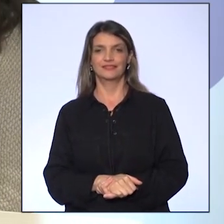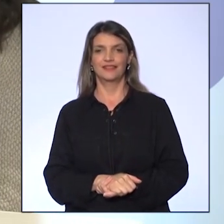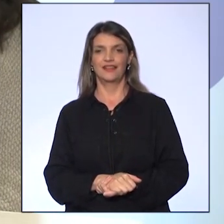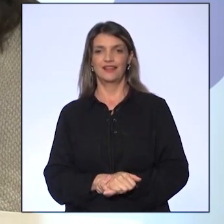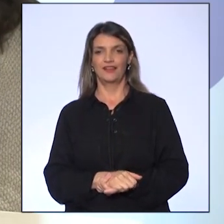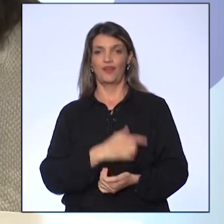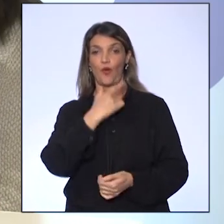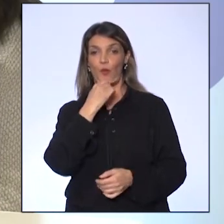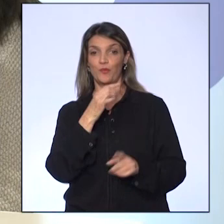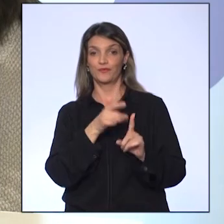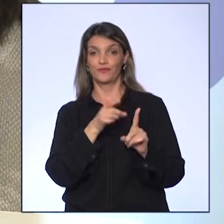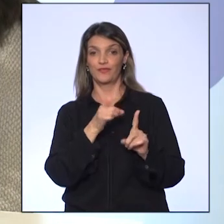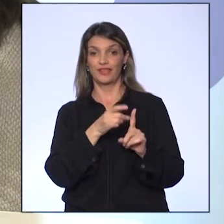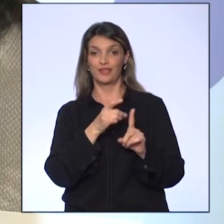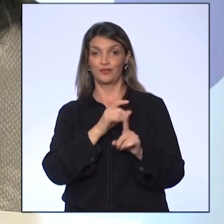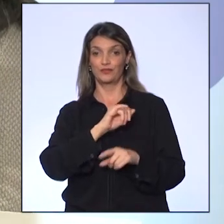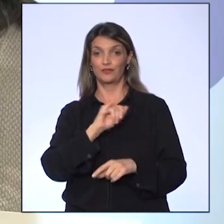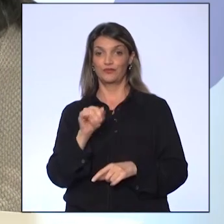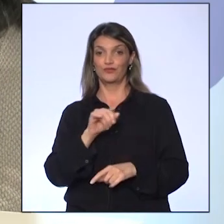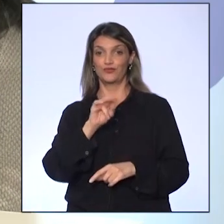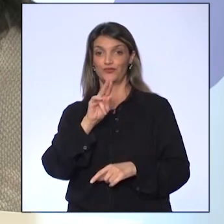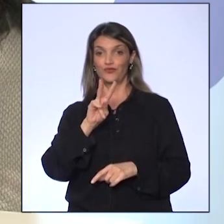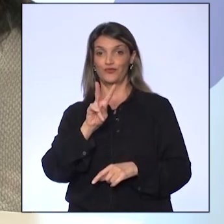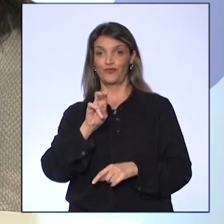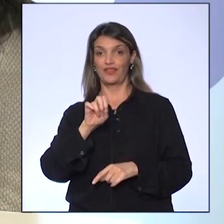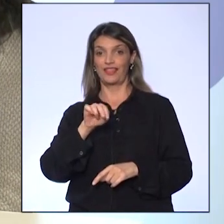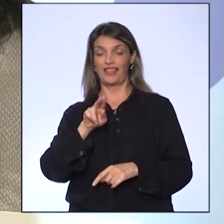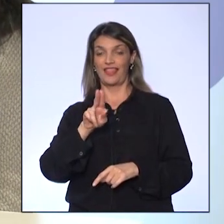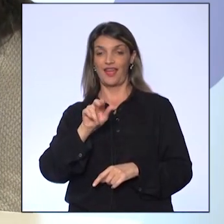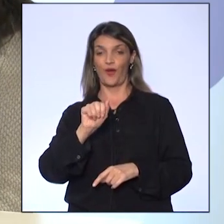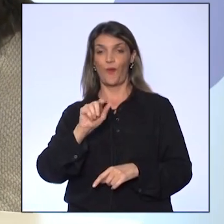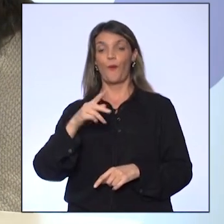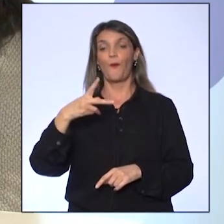Ok. O Juvenal disse que é a Pantera Negra.